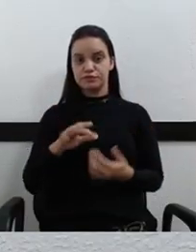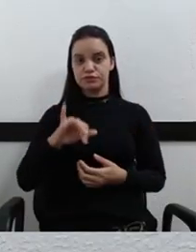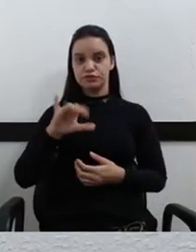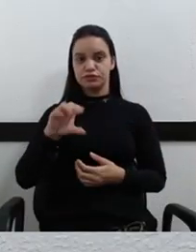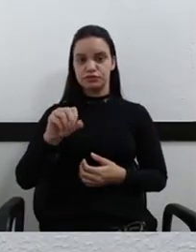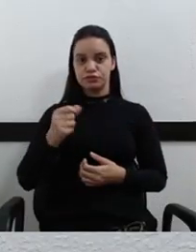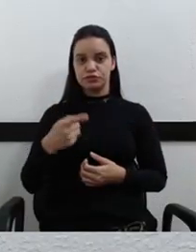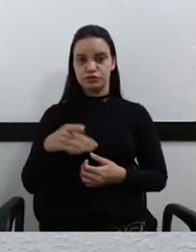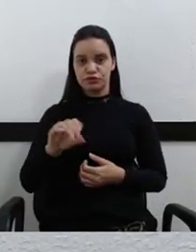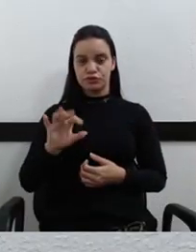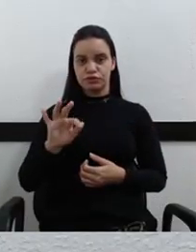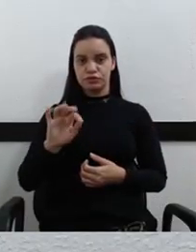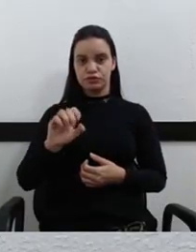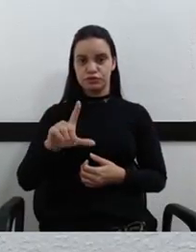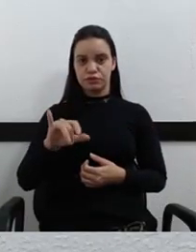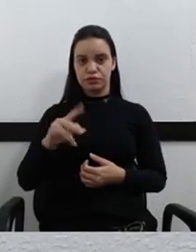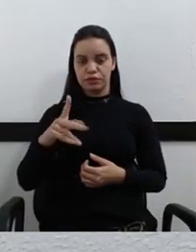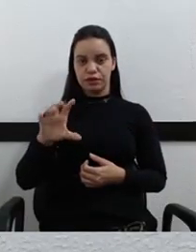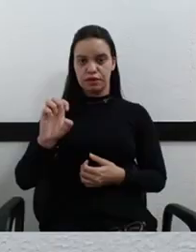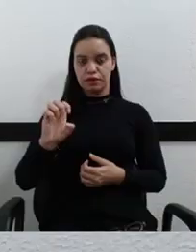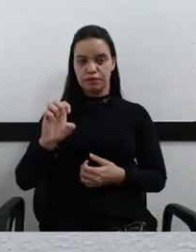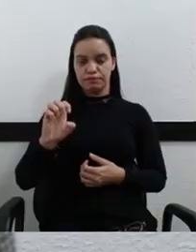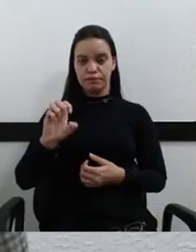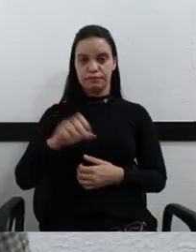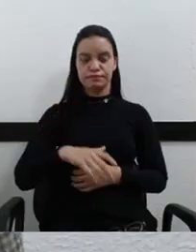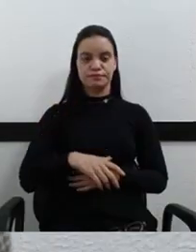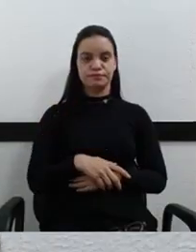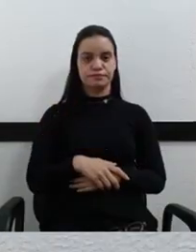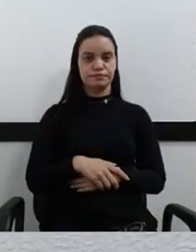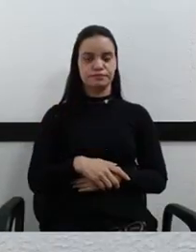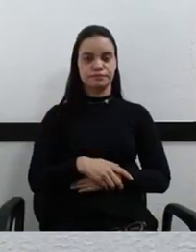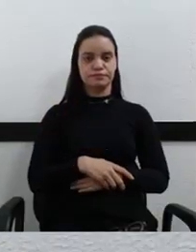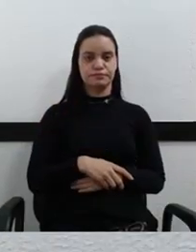Felipe Belém de Gouveia Reis, com a palavra.